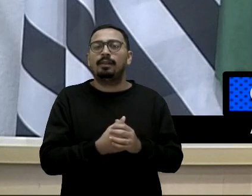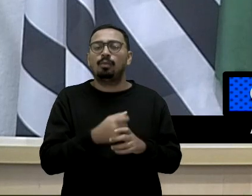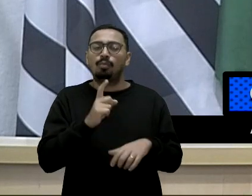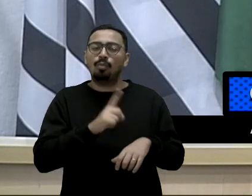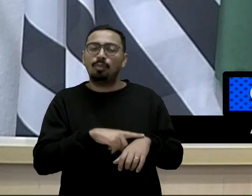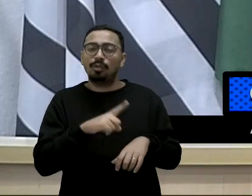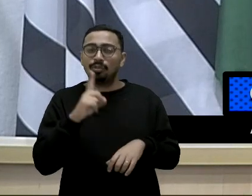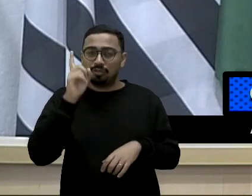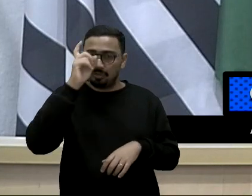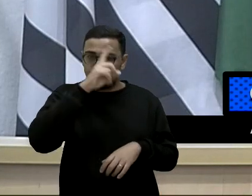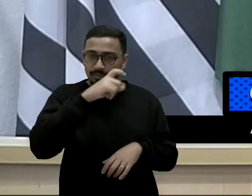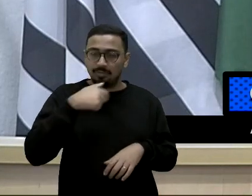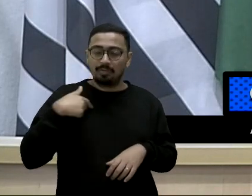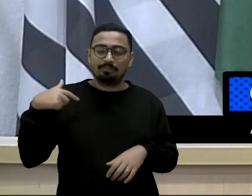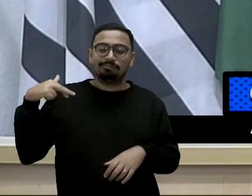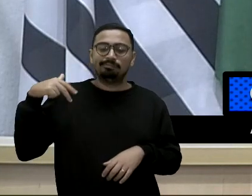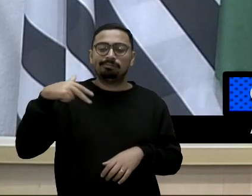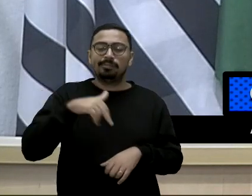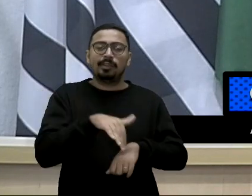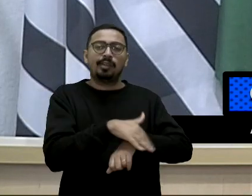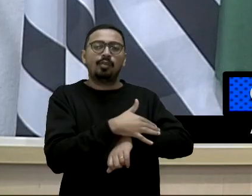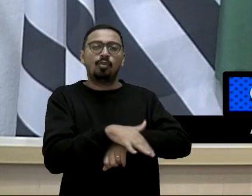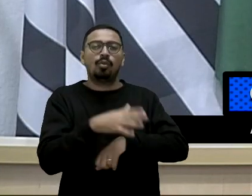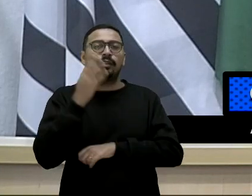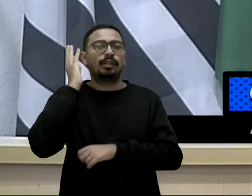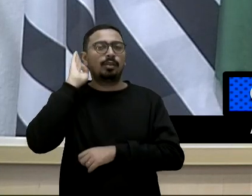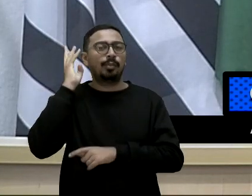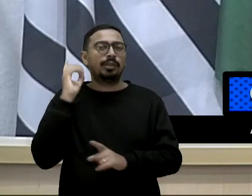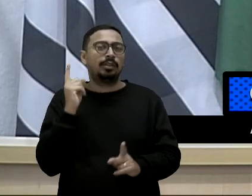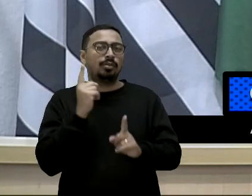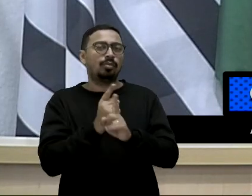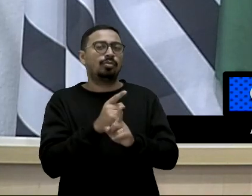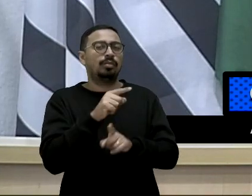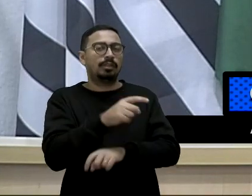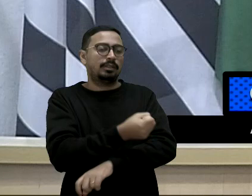estava andando pela rua de Taubaté, até que eu encontrei ela num semáforo,